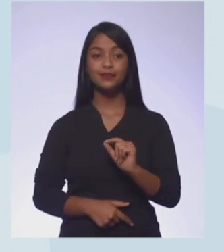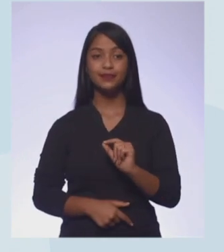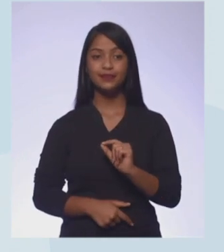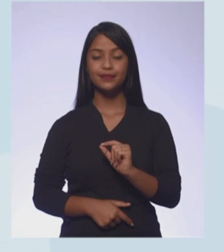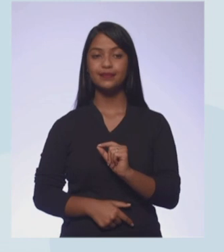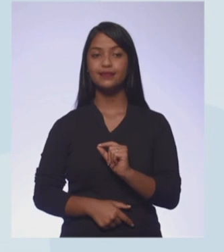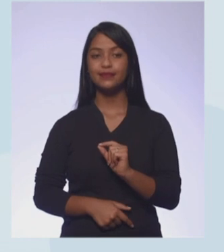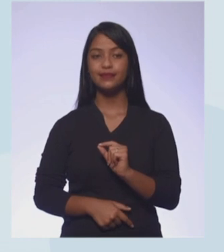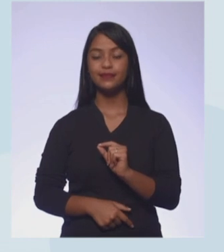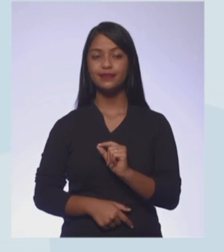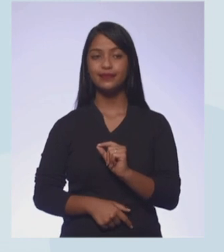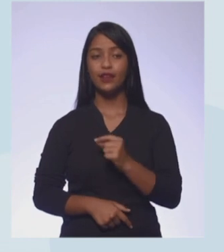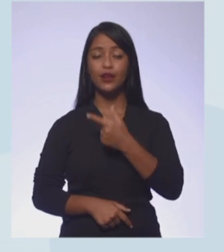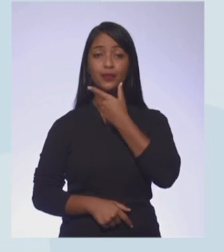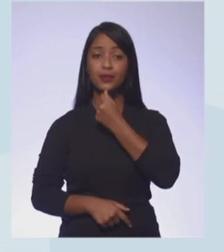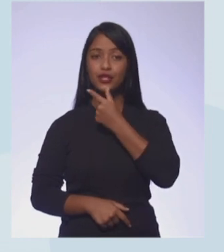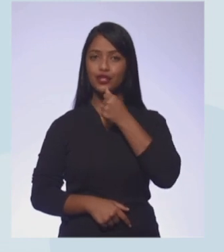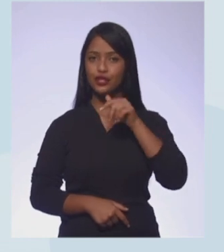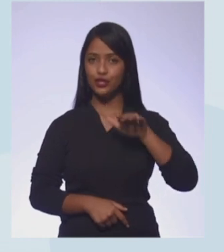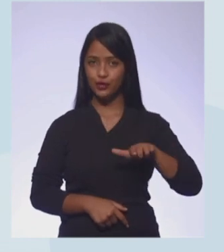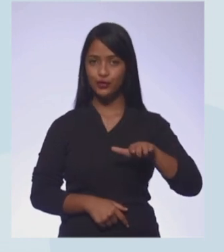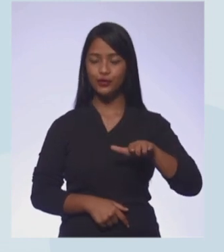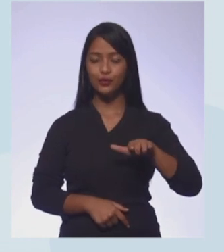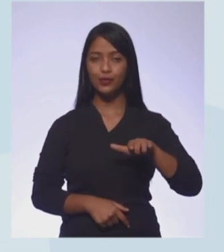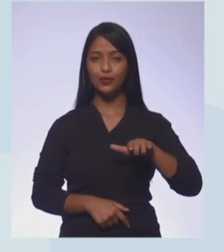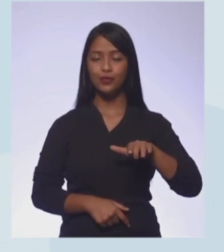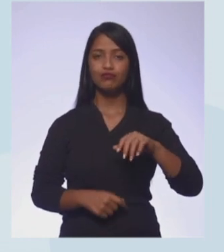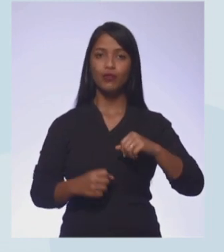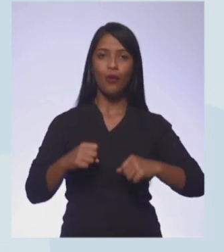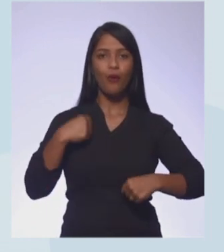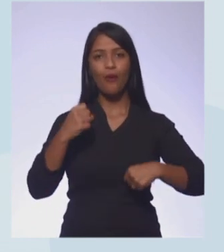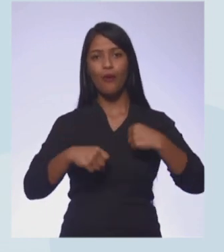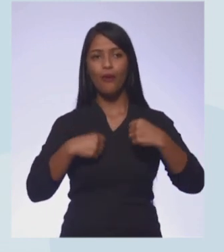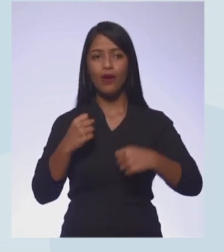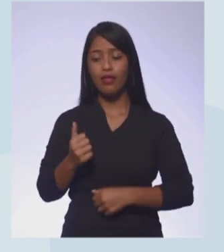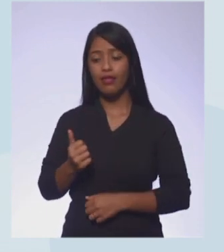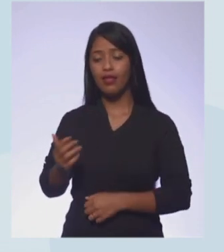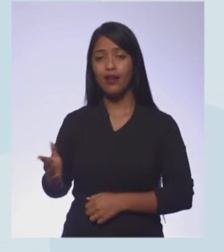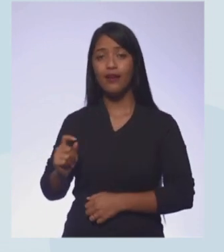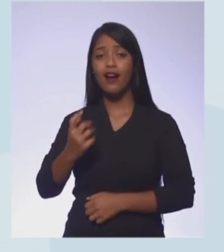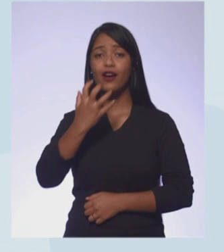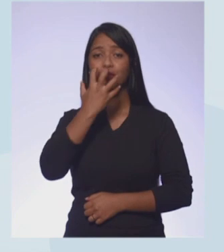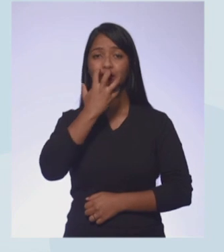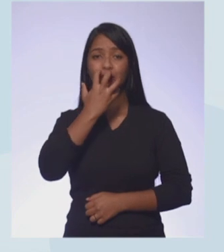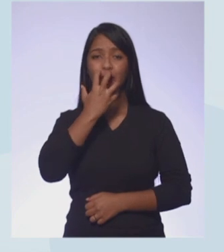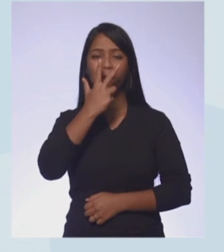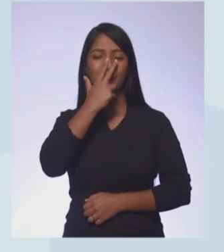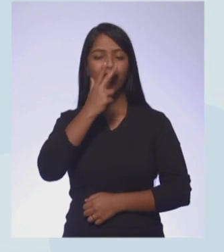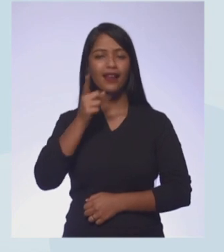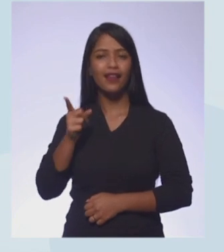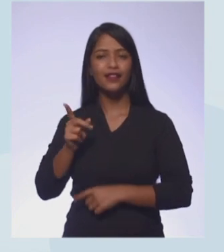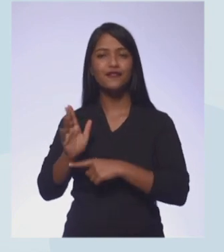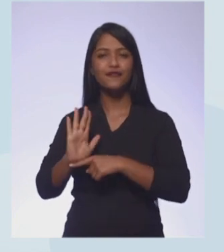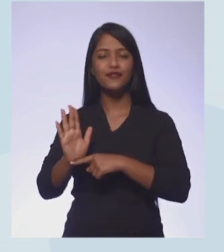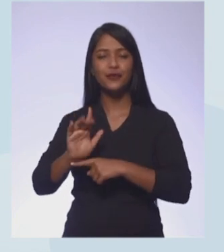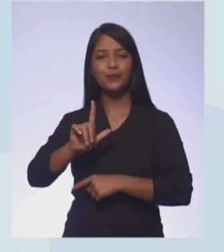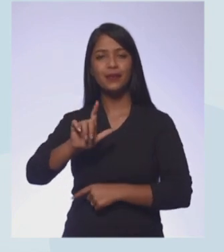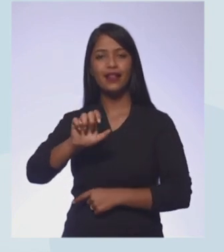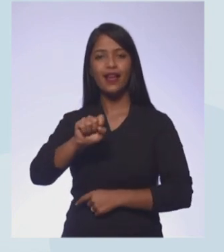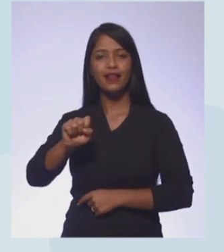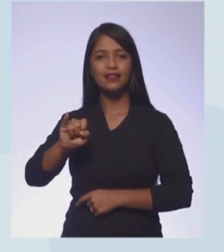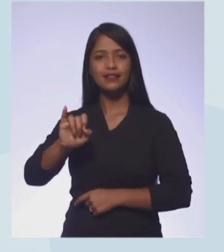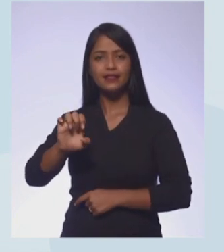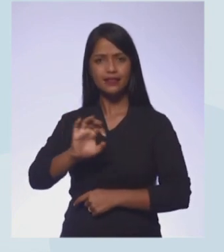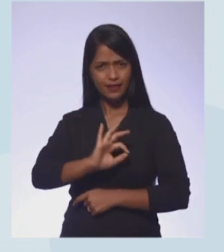A próxima é um menininho também, correndo ao lado de um cachorro, que parece a Alessi, né? Era a Alessi, né? Que tinha esse nome,